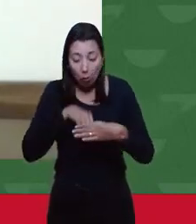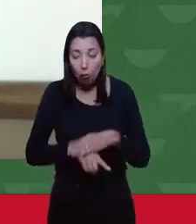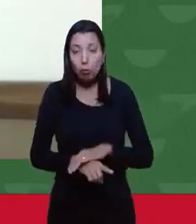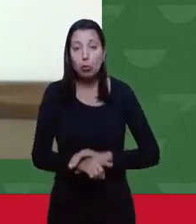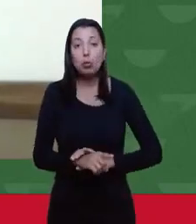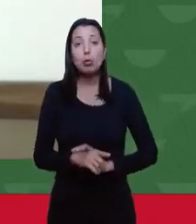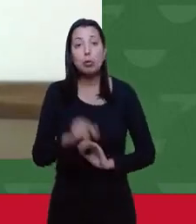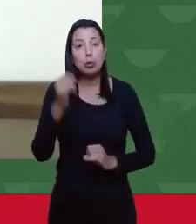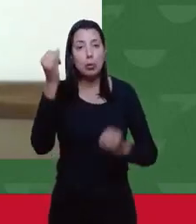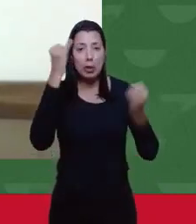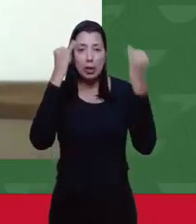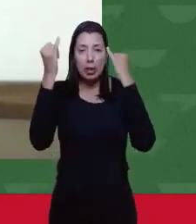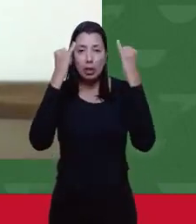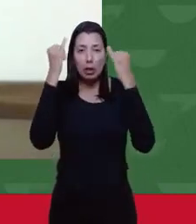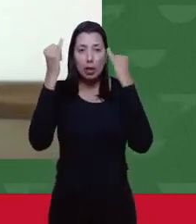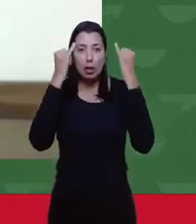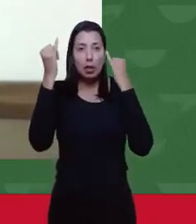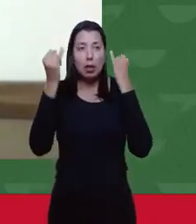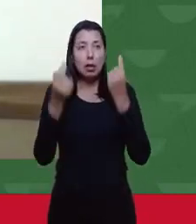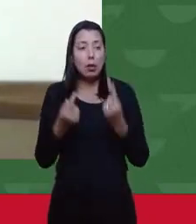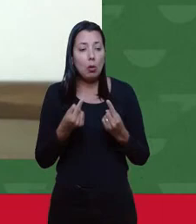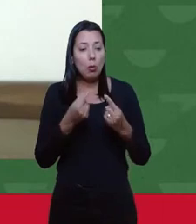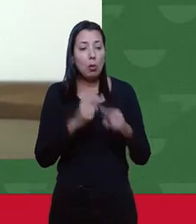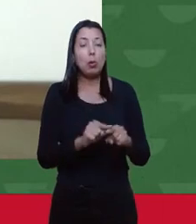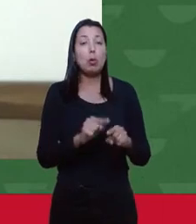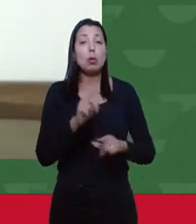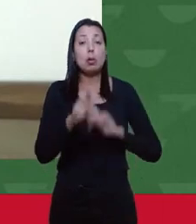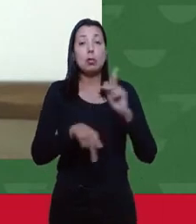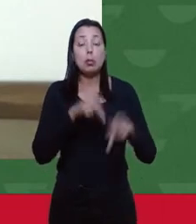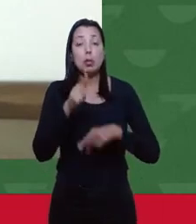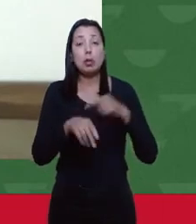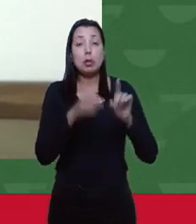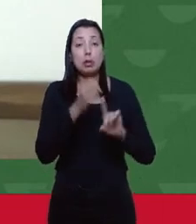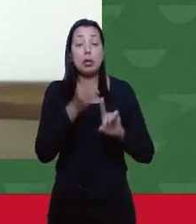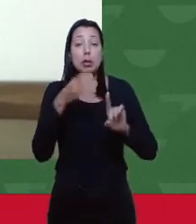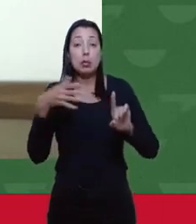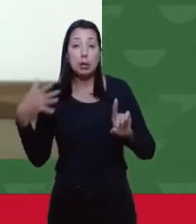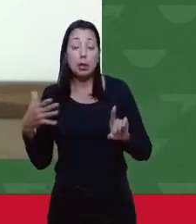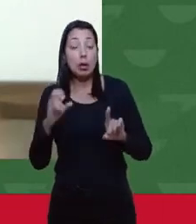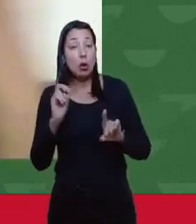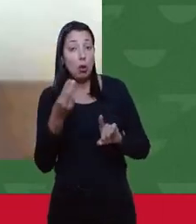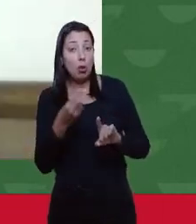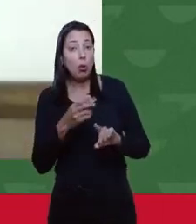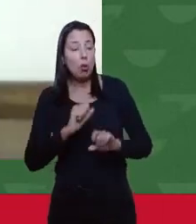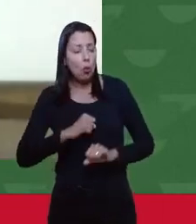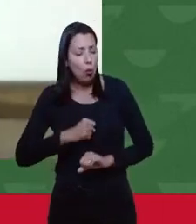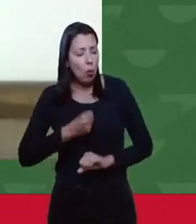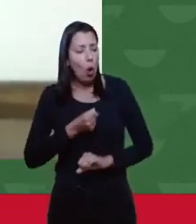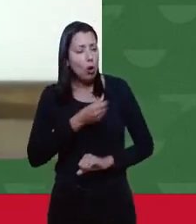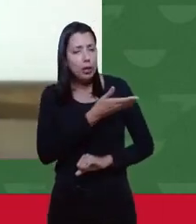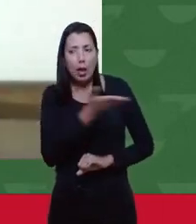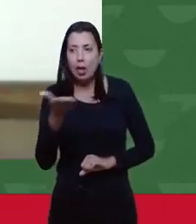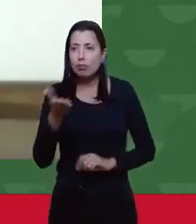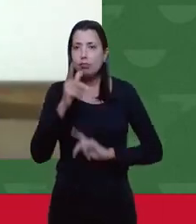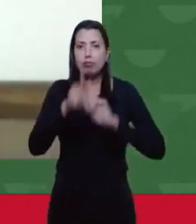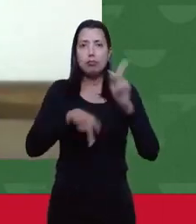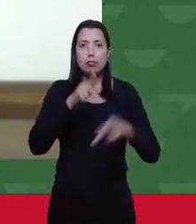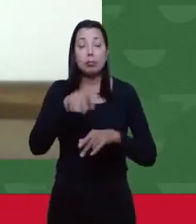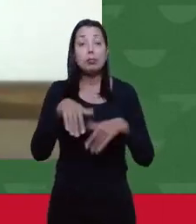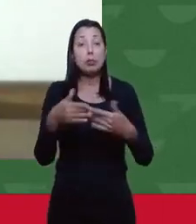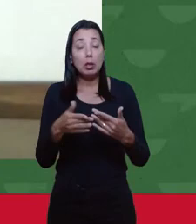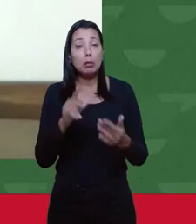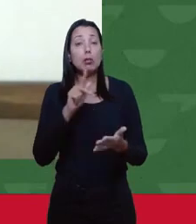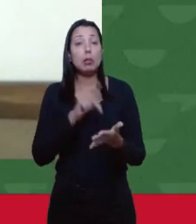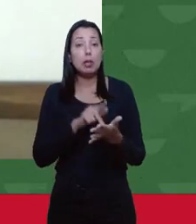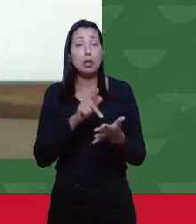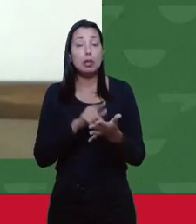profundamente ideologizado contra a população LGBTQI+, ou seja, com ódio a essa população. Ou seja, um